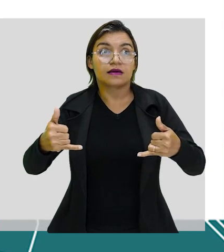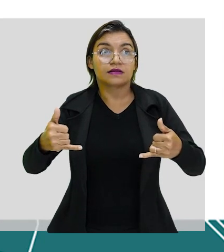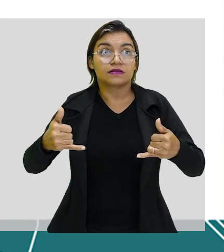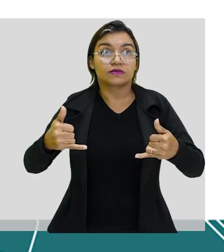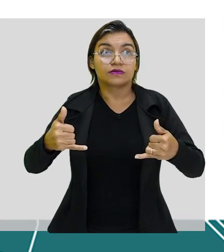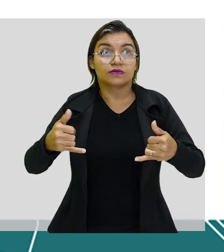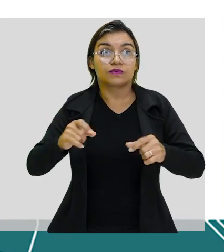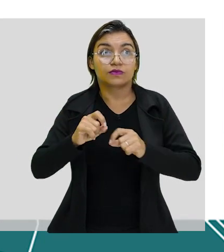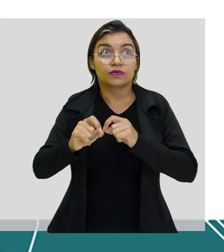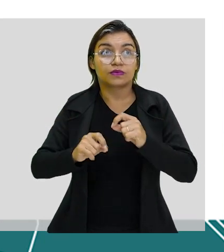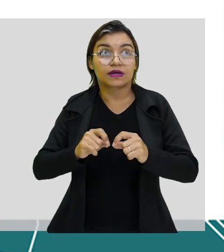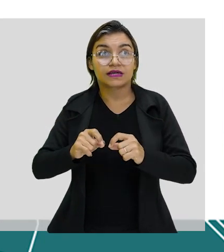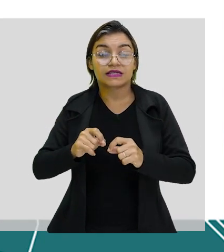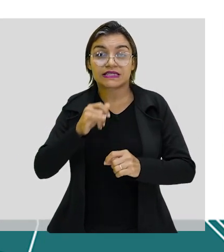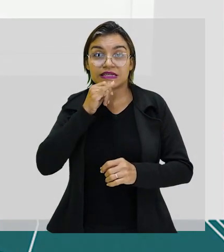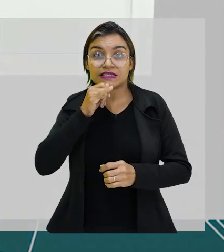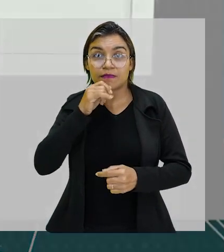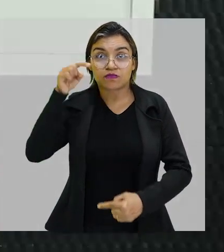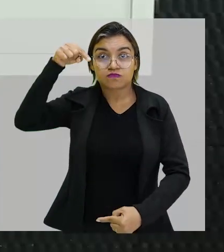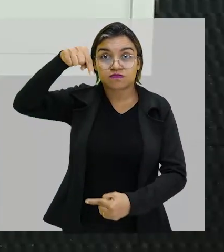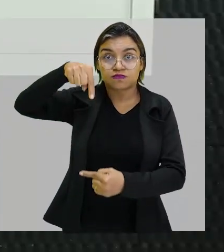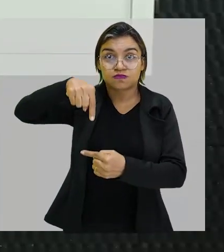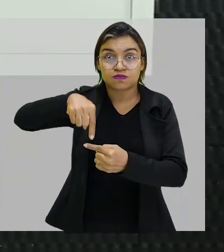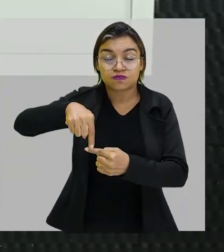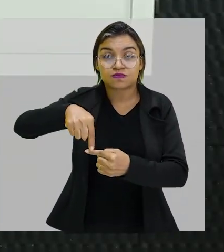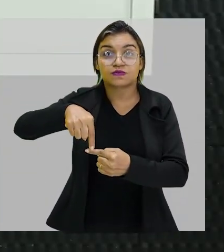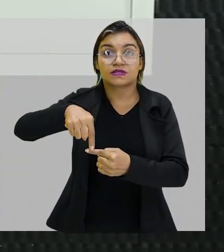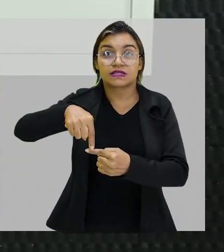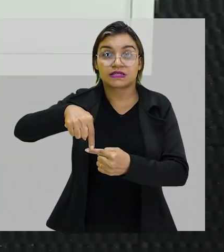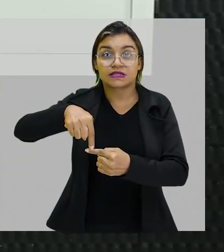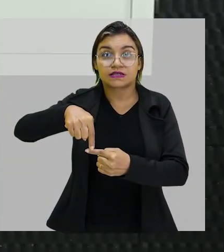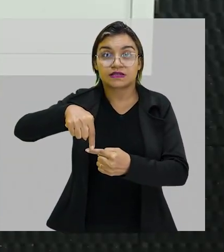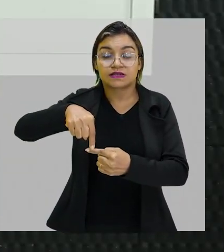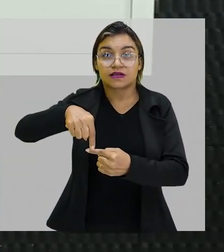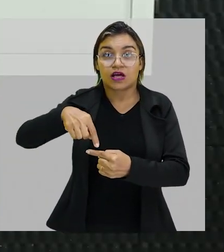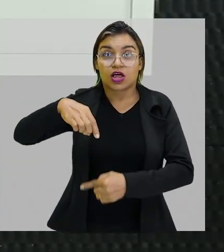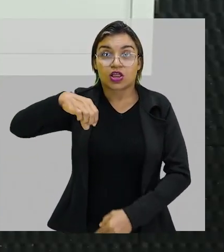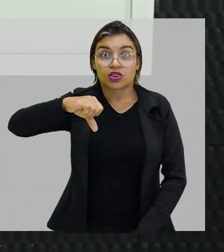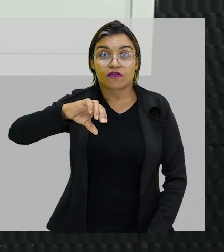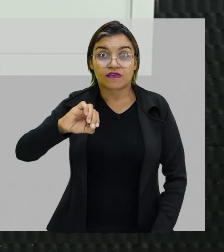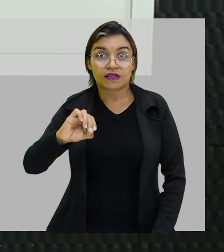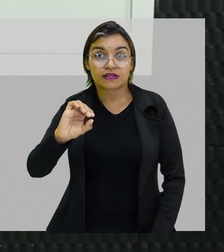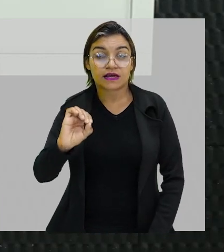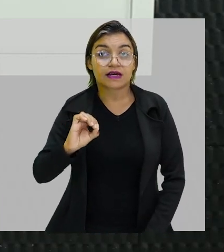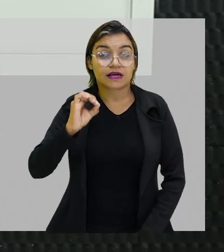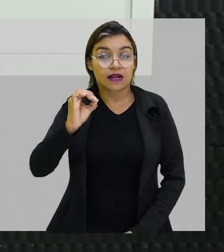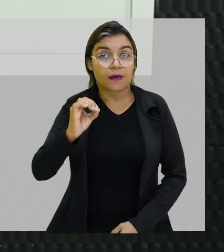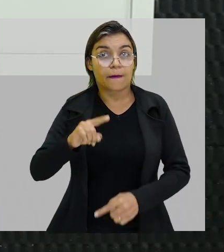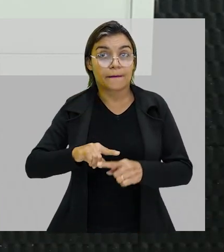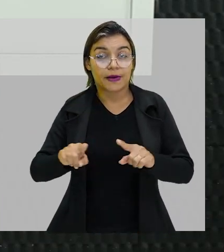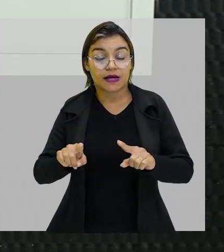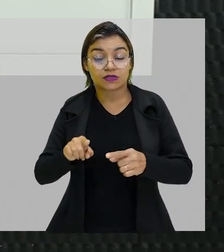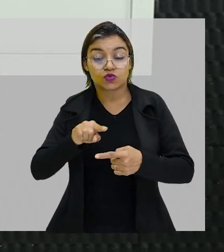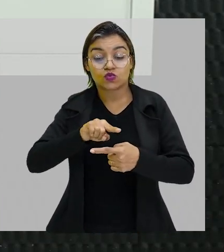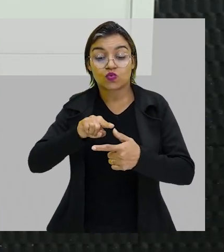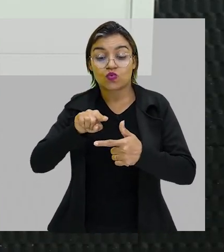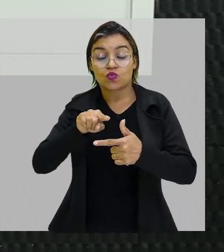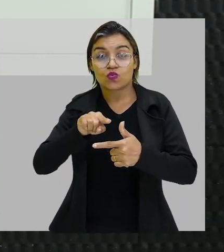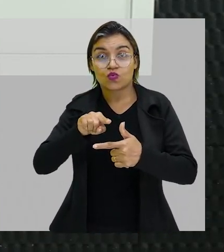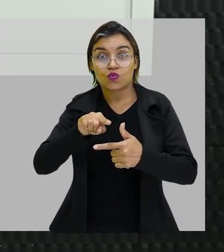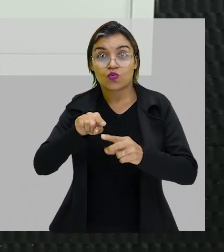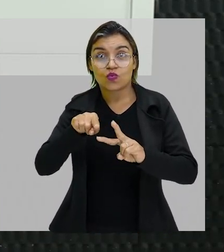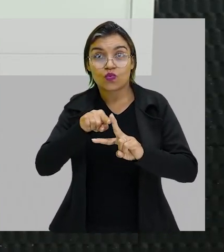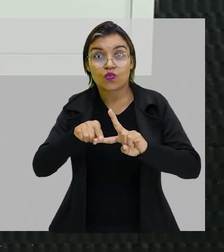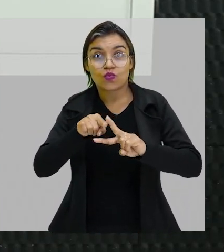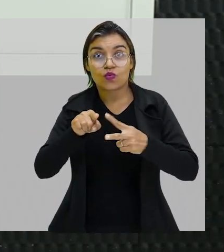perpendiculares ao plano. Se é perpendicular ao plano, forma 90 graus com o plano. Porém, o ângulo que nós vamos levar em consideração é